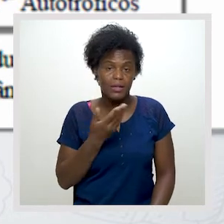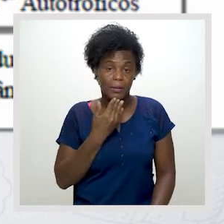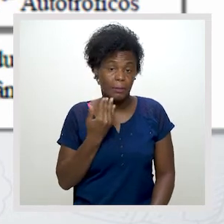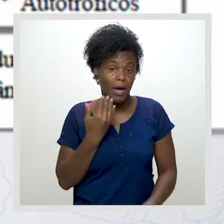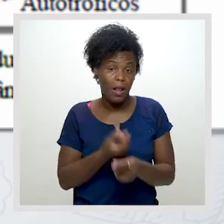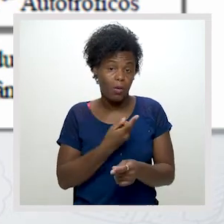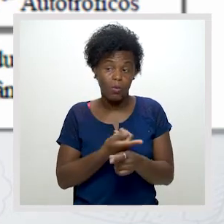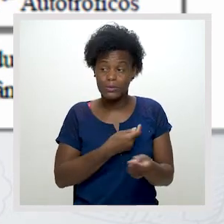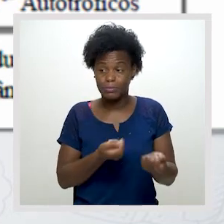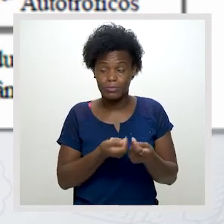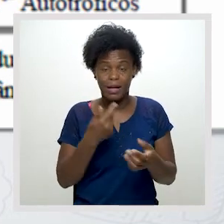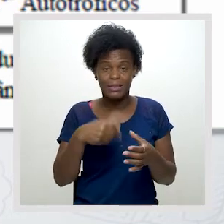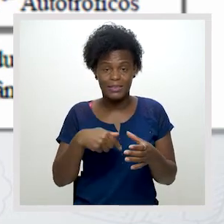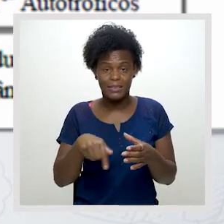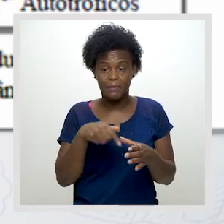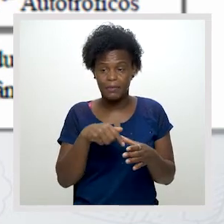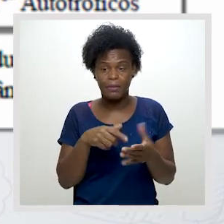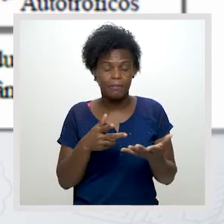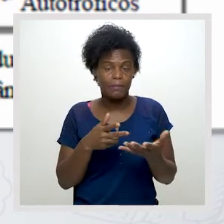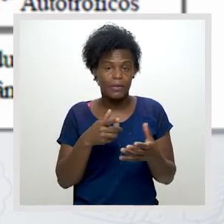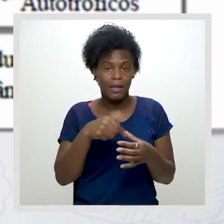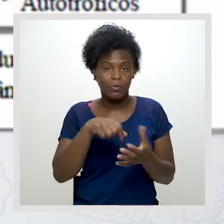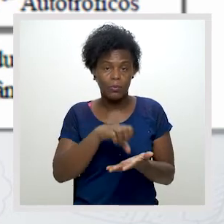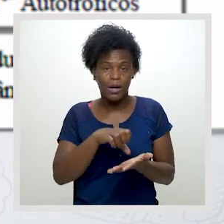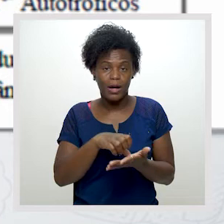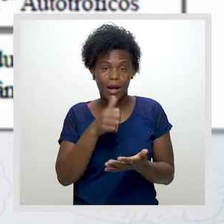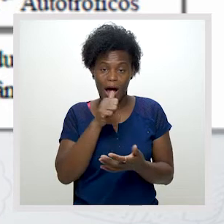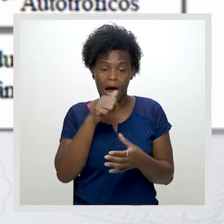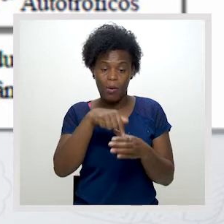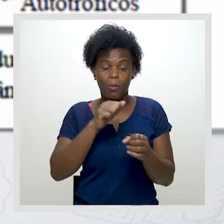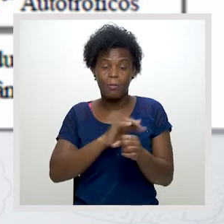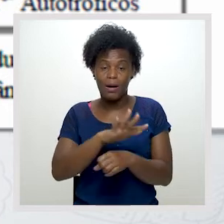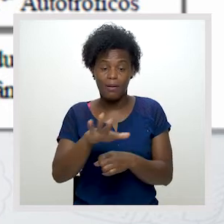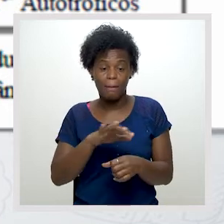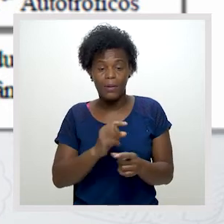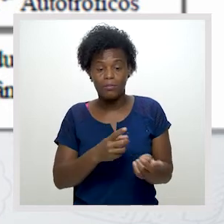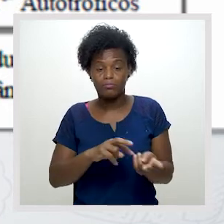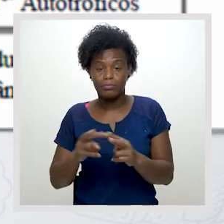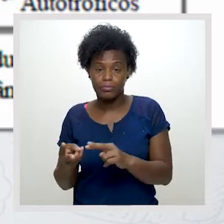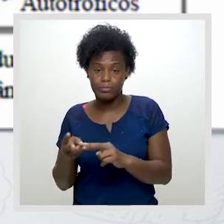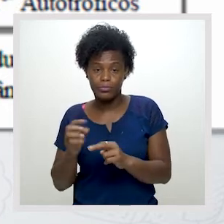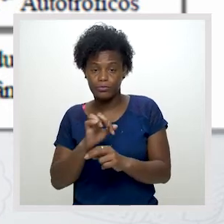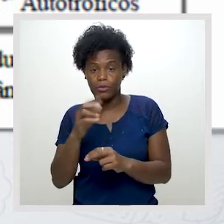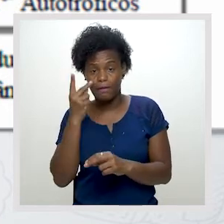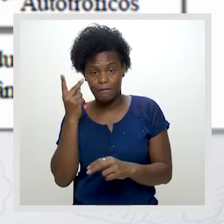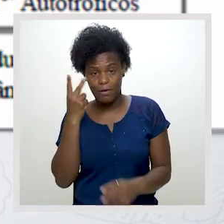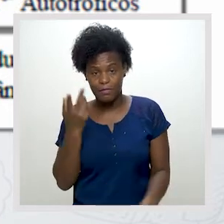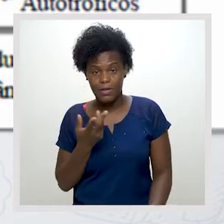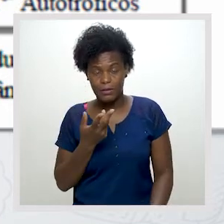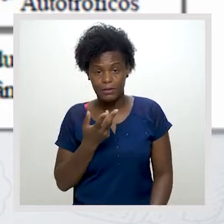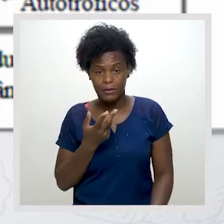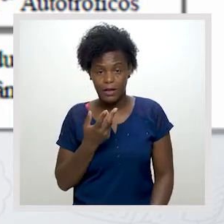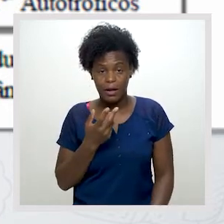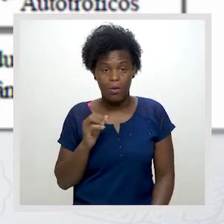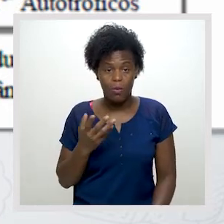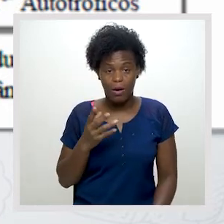substâncias orgânicas existentes no meio aquoso, nos oceanos, para a sua sobrevivência.